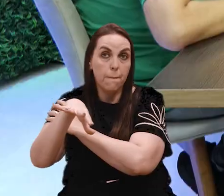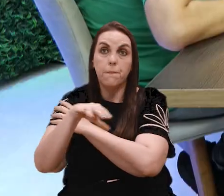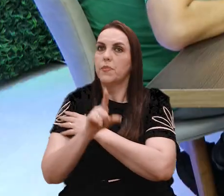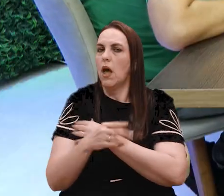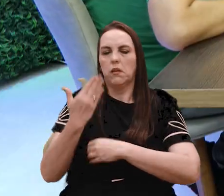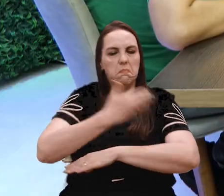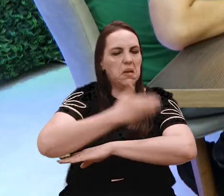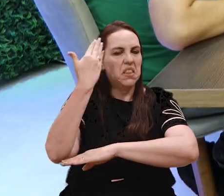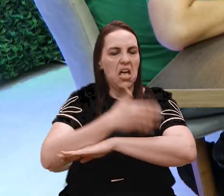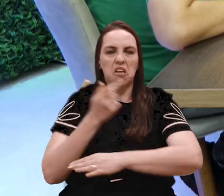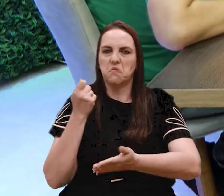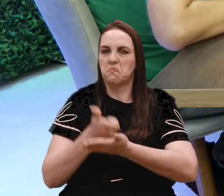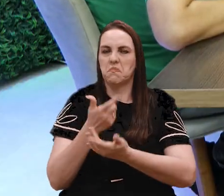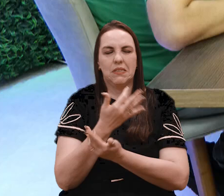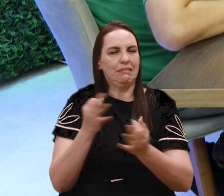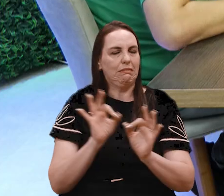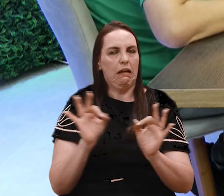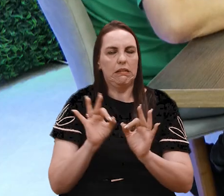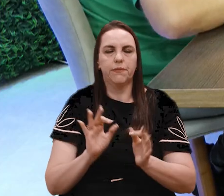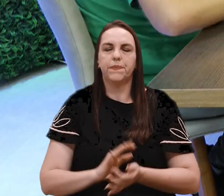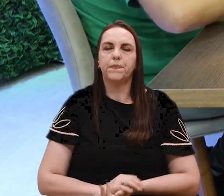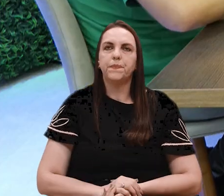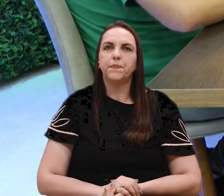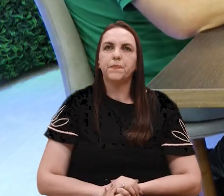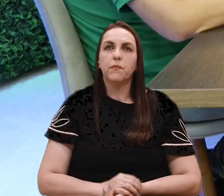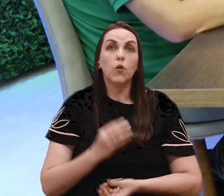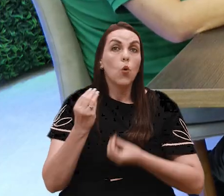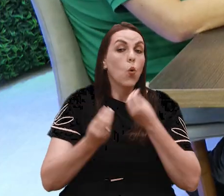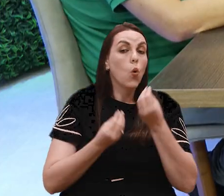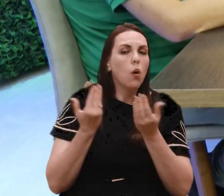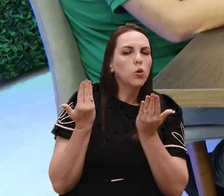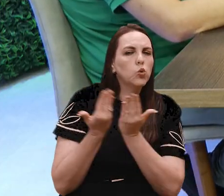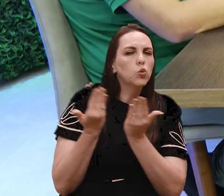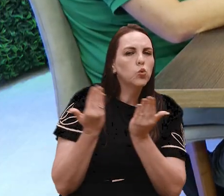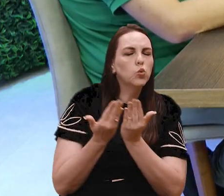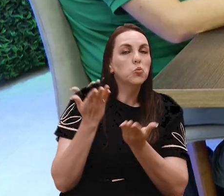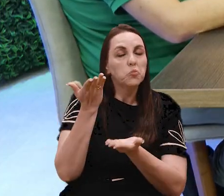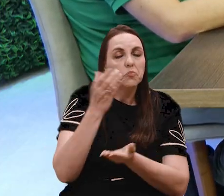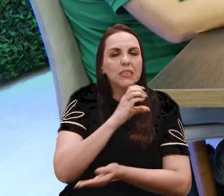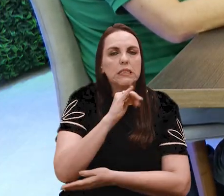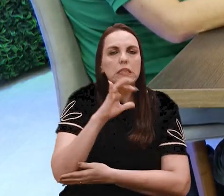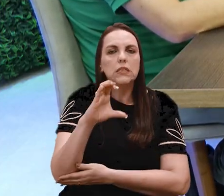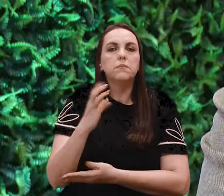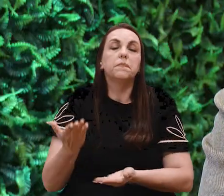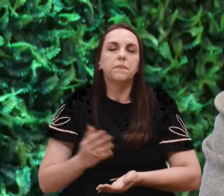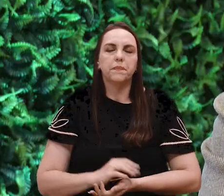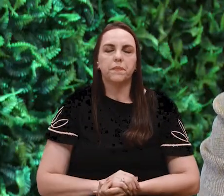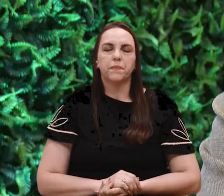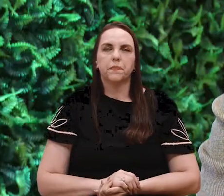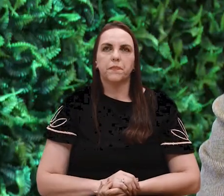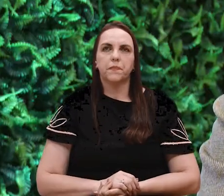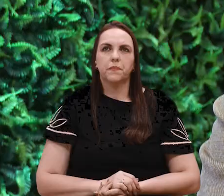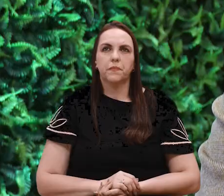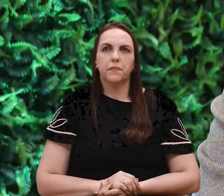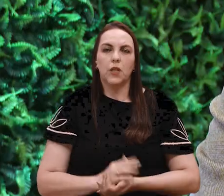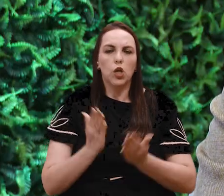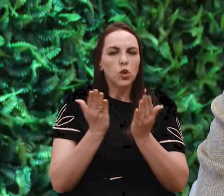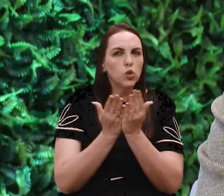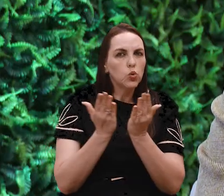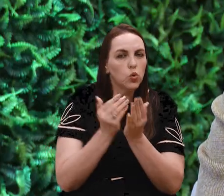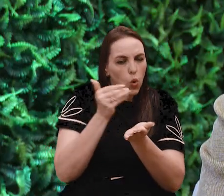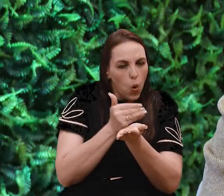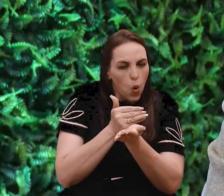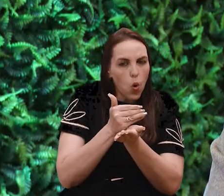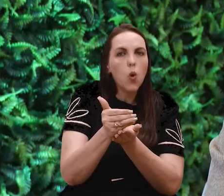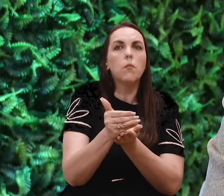é que está essa questão do estudo, Guilherme? O estudo está numa situação incipiente agora de